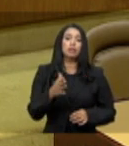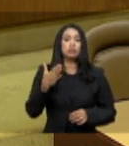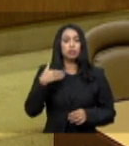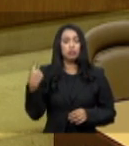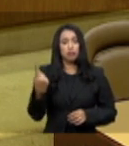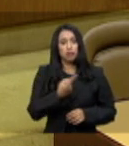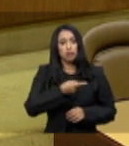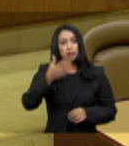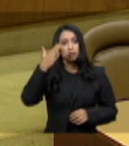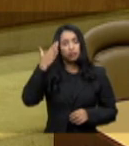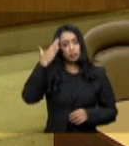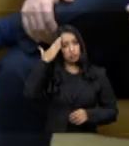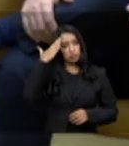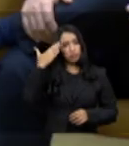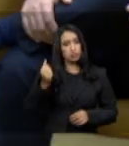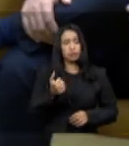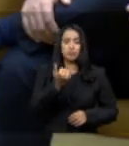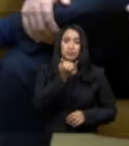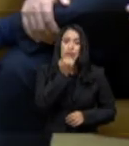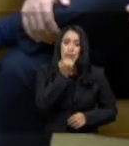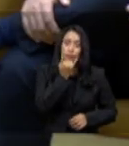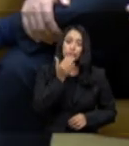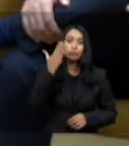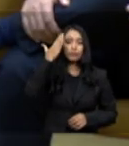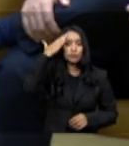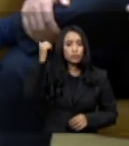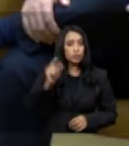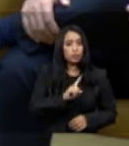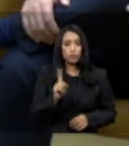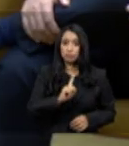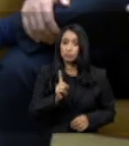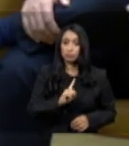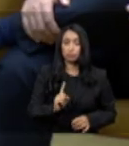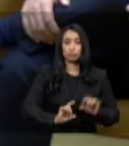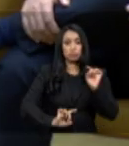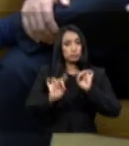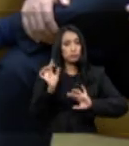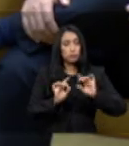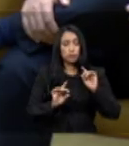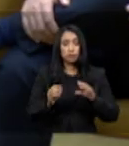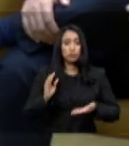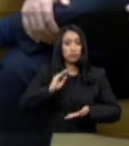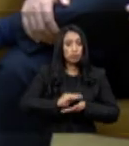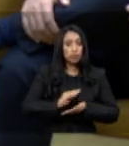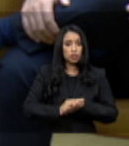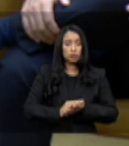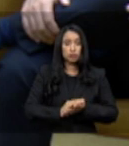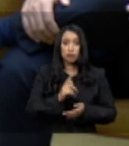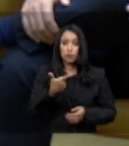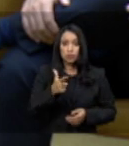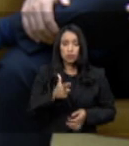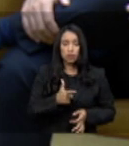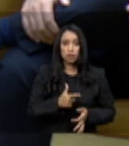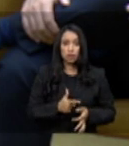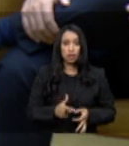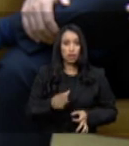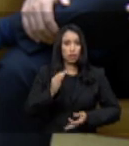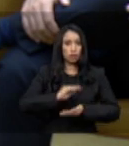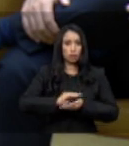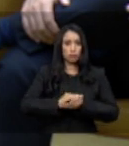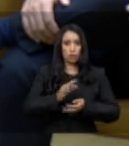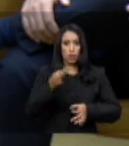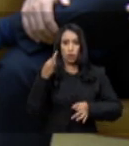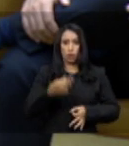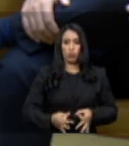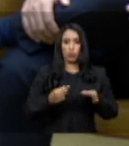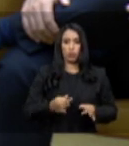sabemos eu peço desculpas por estar repetindo isso sabemos que não há uma determinação específica não há uma ordem judicial emanada do sul